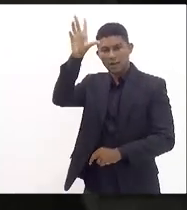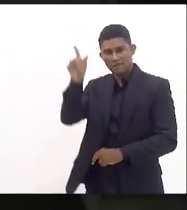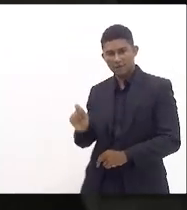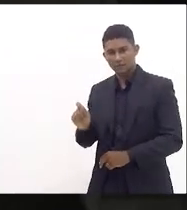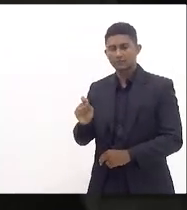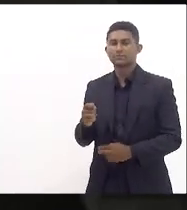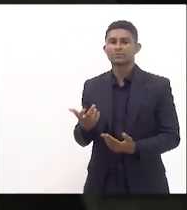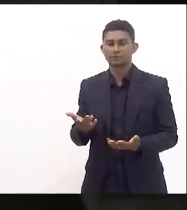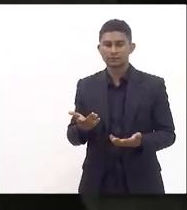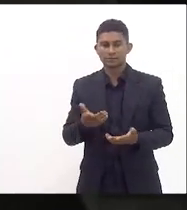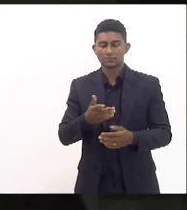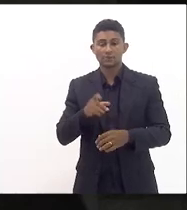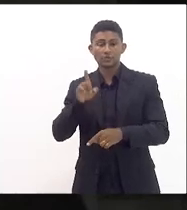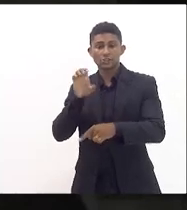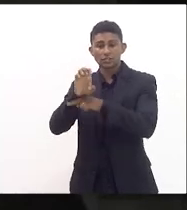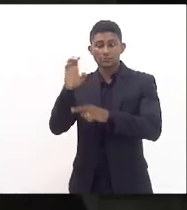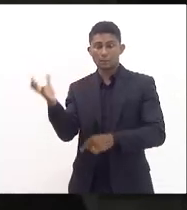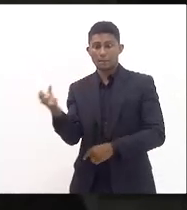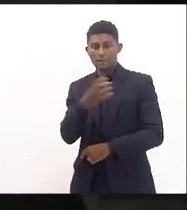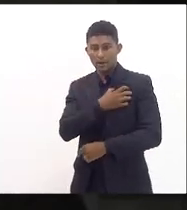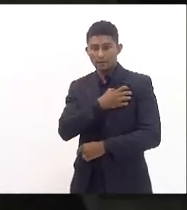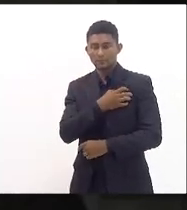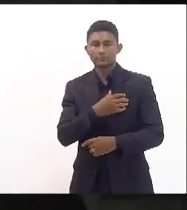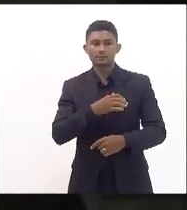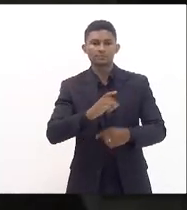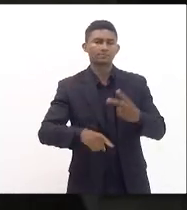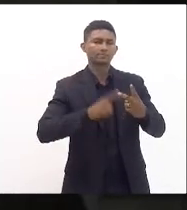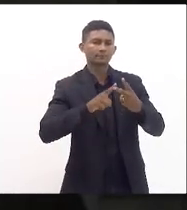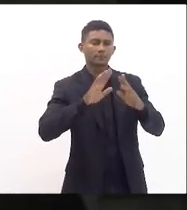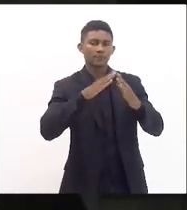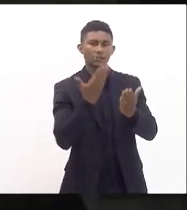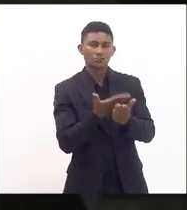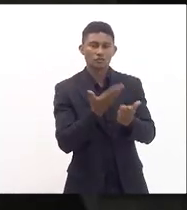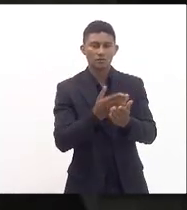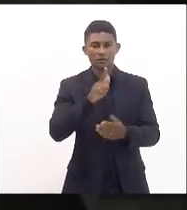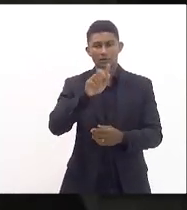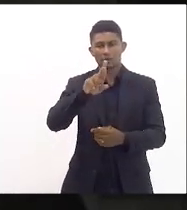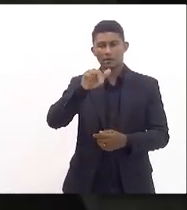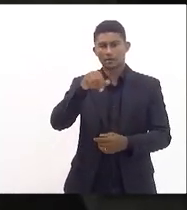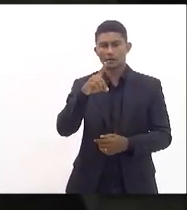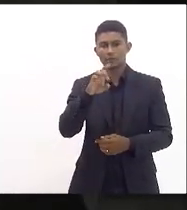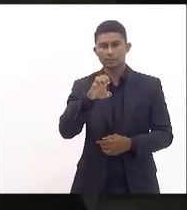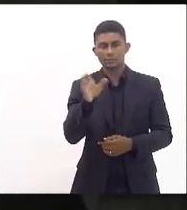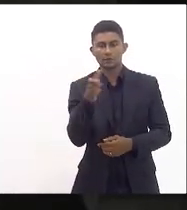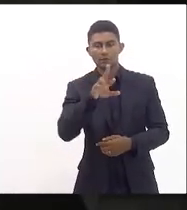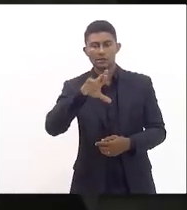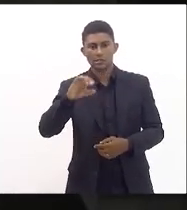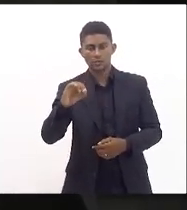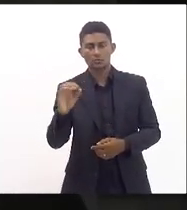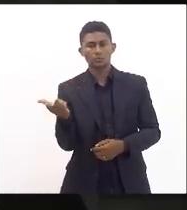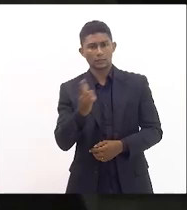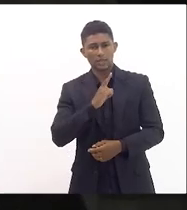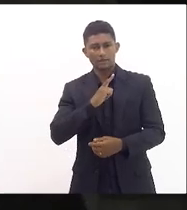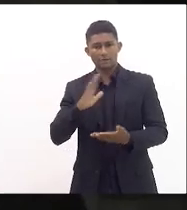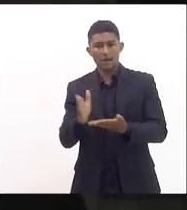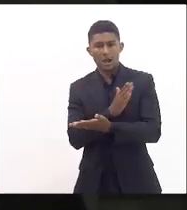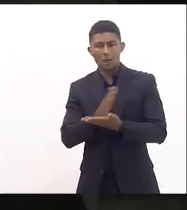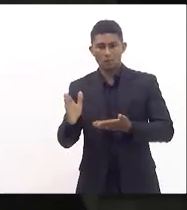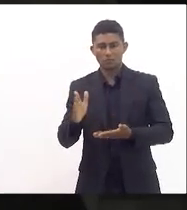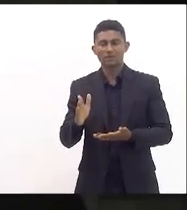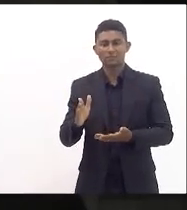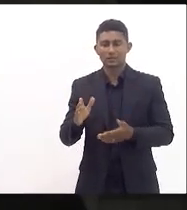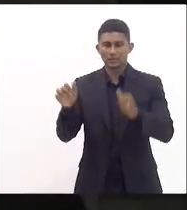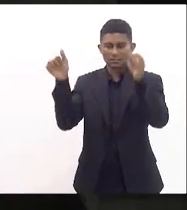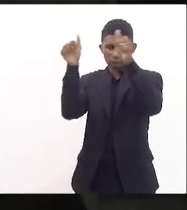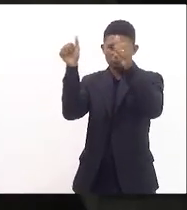nossa Bahia, na nossa querida Bahia. No caso da Grande Rio, coloca em evidência este ente sagrado das religiões de matriz africana,